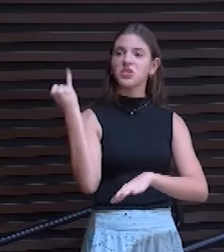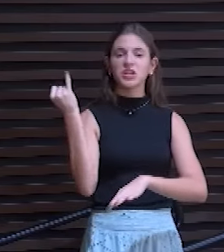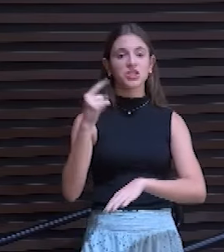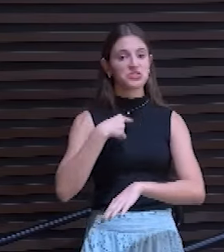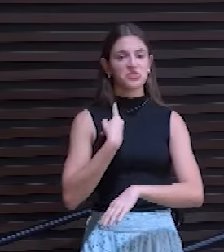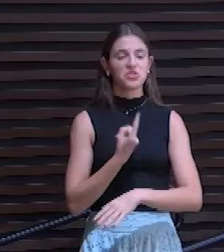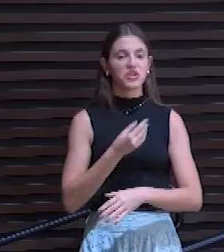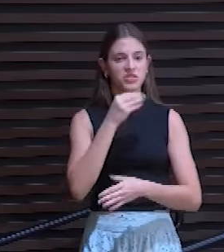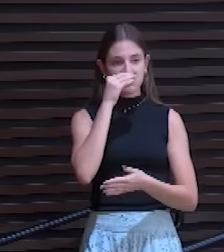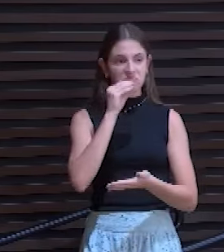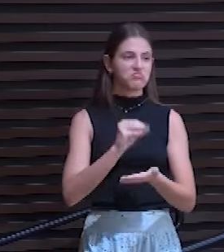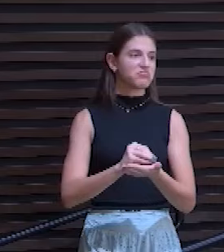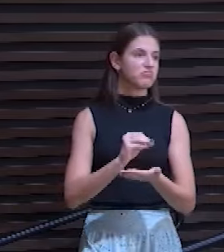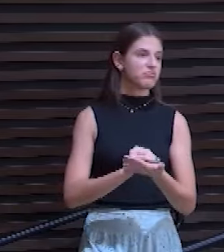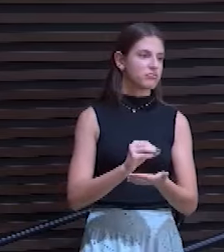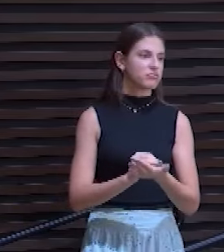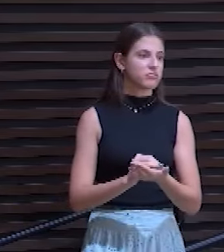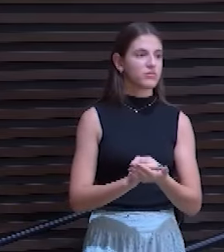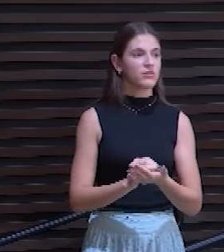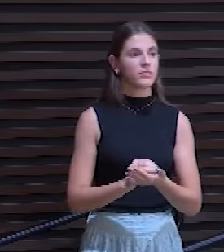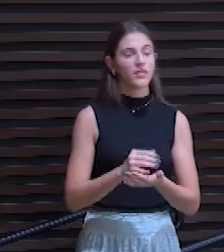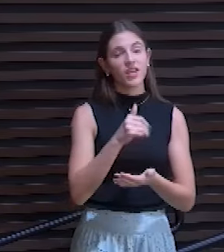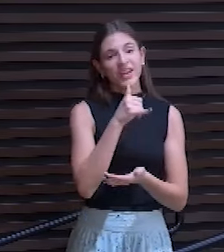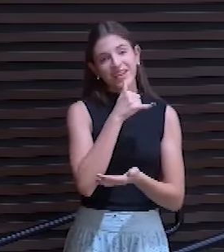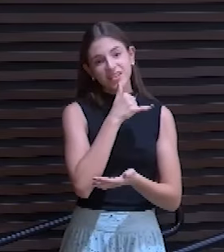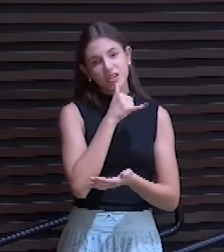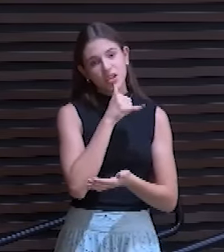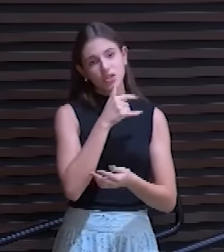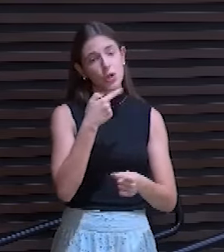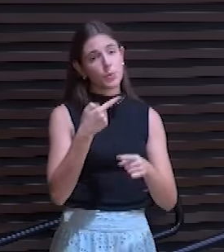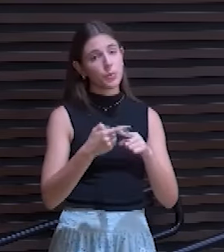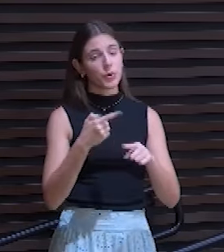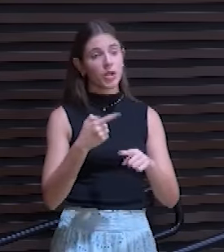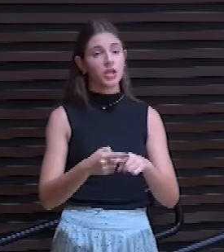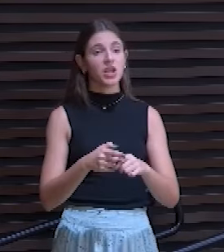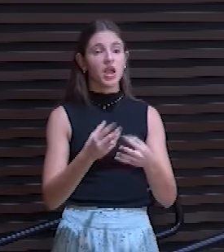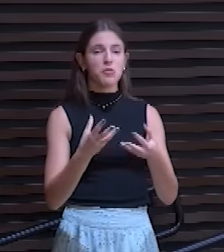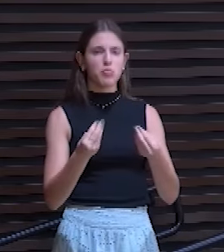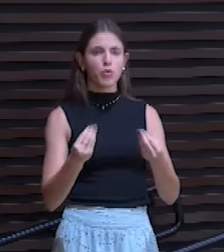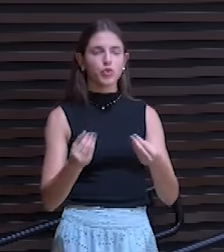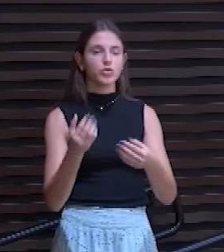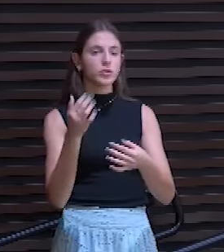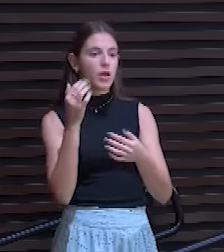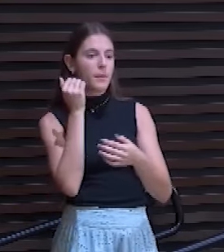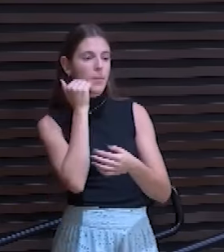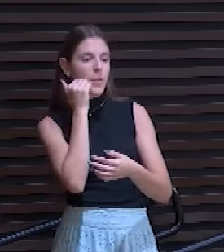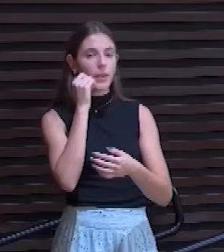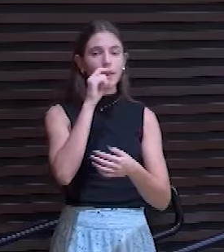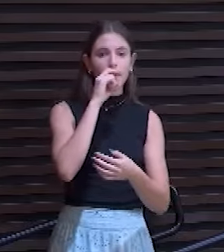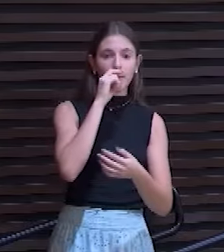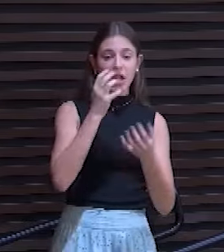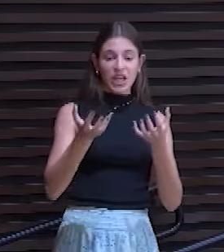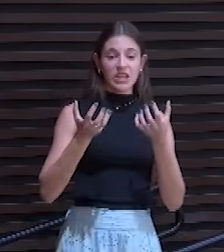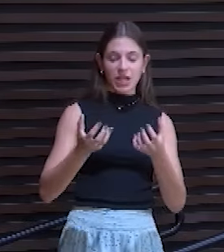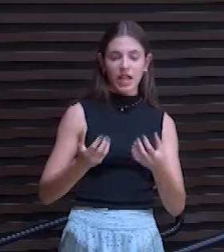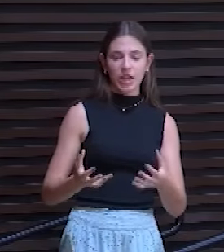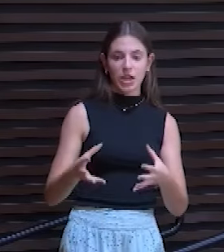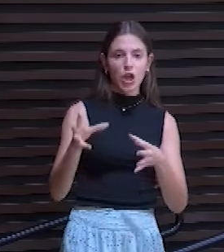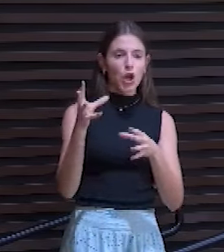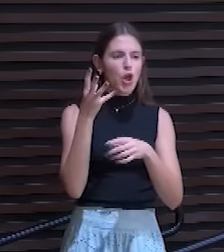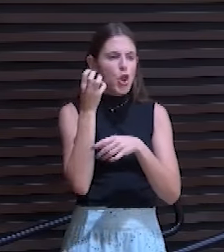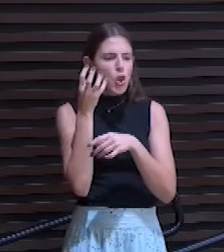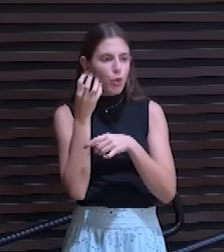Infelizmente, a missão de muitos pais hoje é de construir um império, um capital e juntar bens